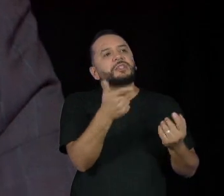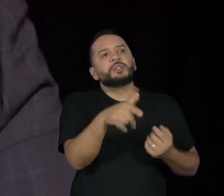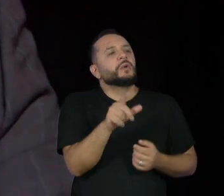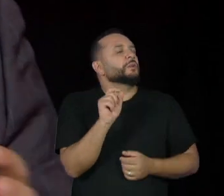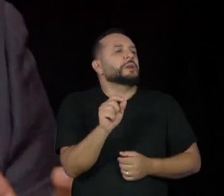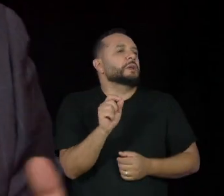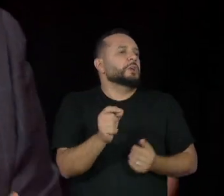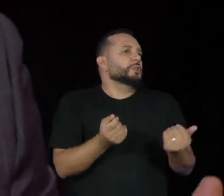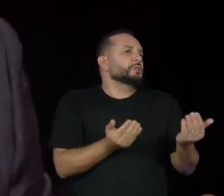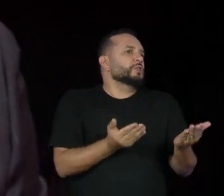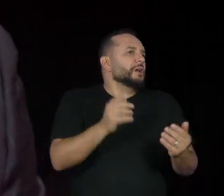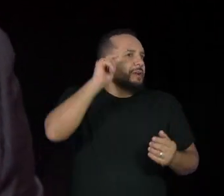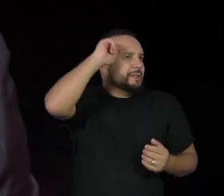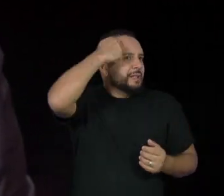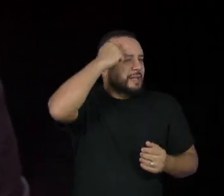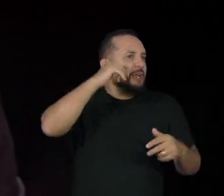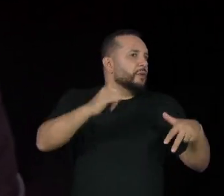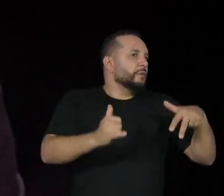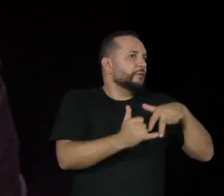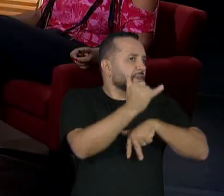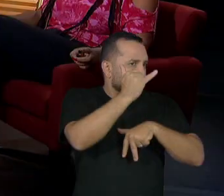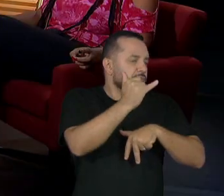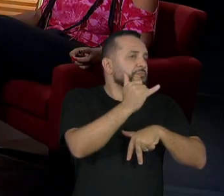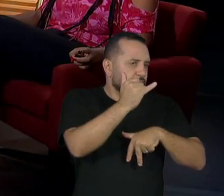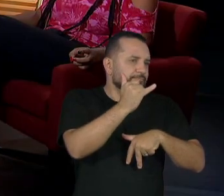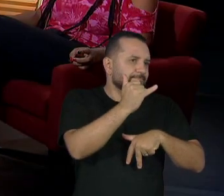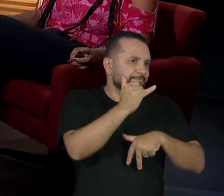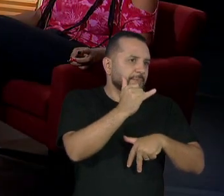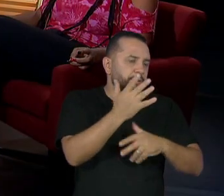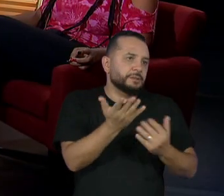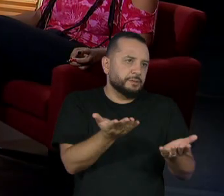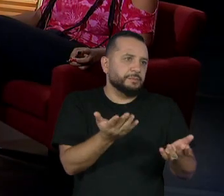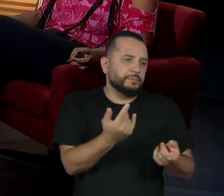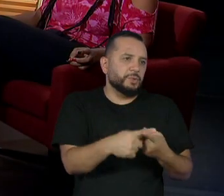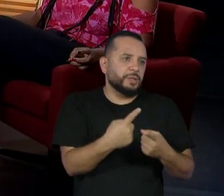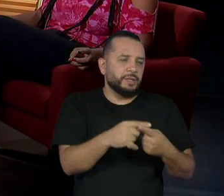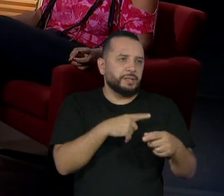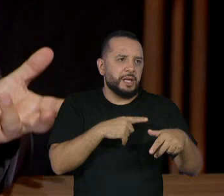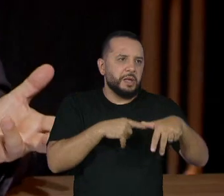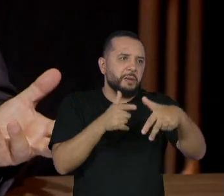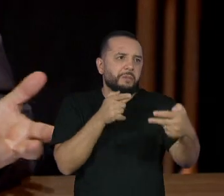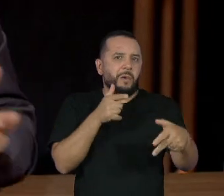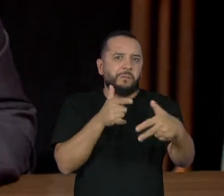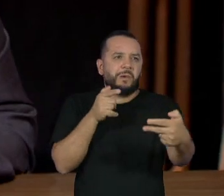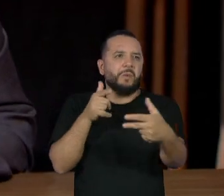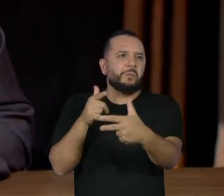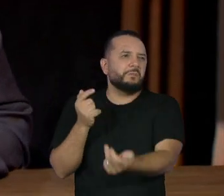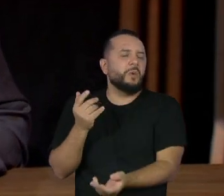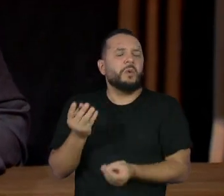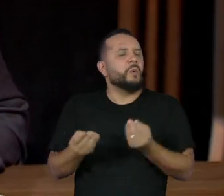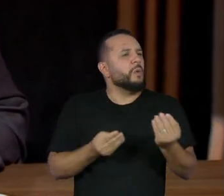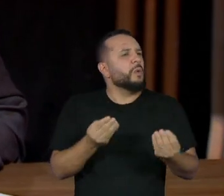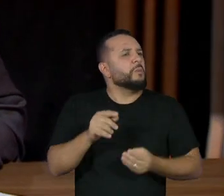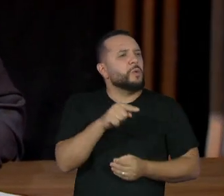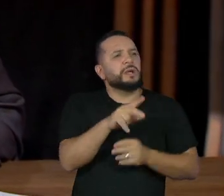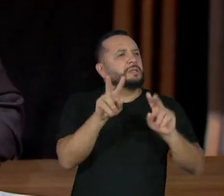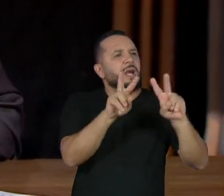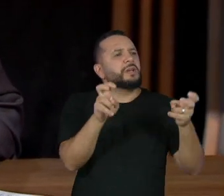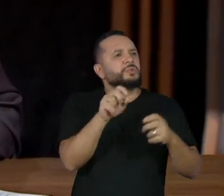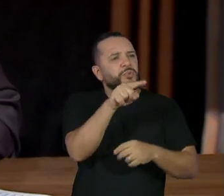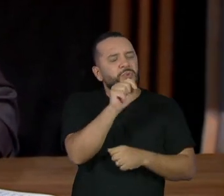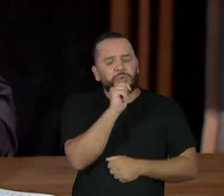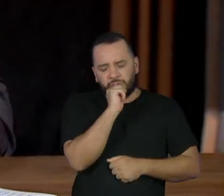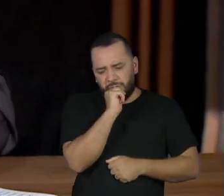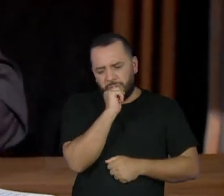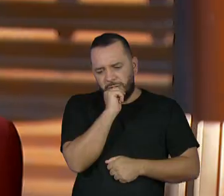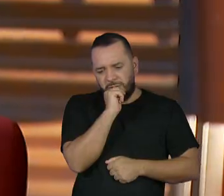De jovens negros, são as vítimas principais dessa letalidade. E que lugar que esse assunto ocupa aí no seu